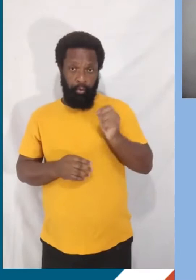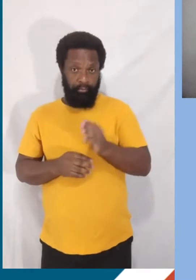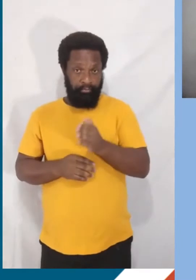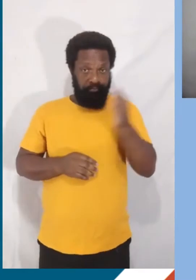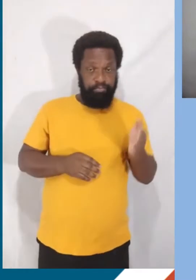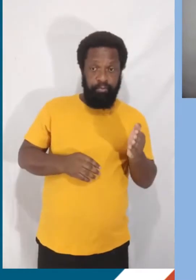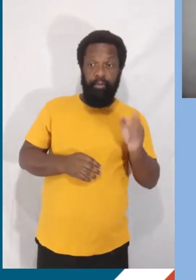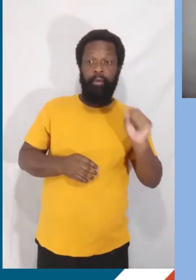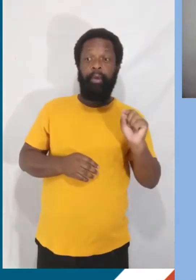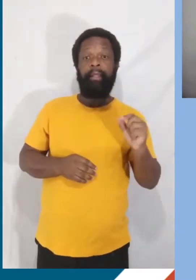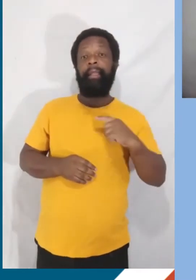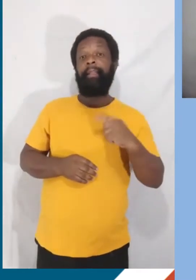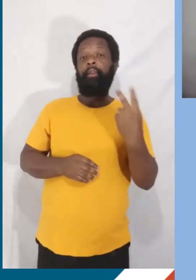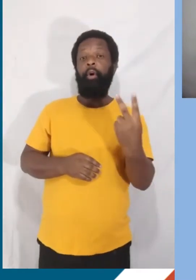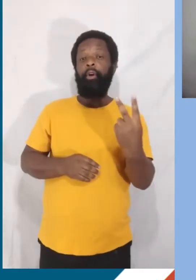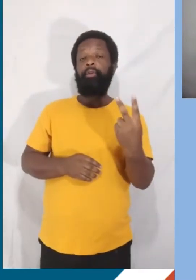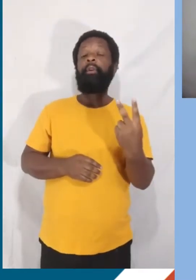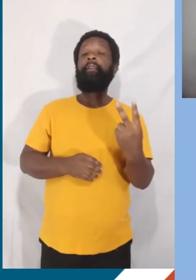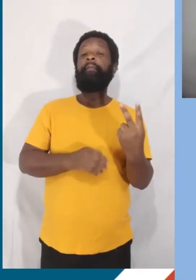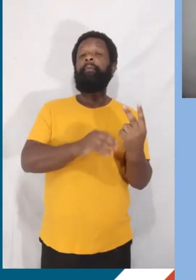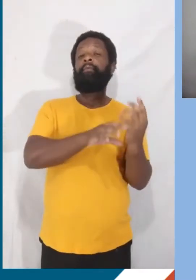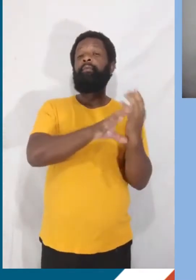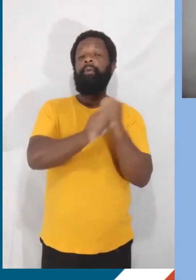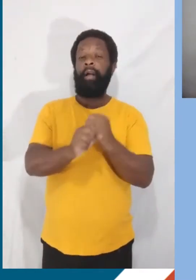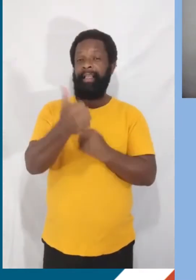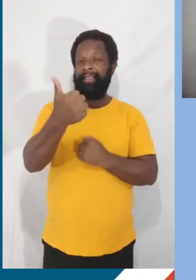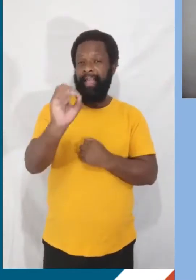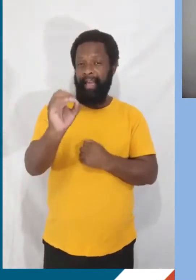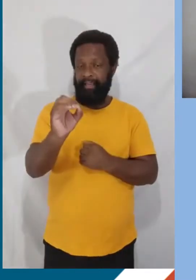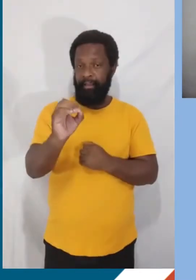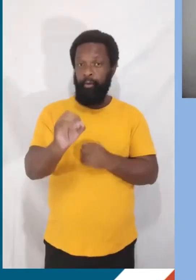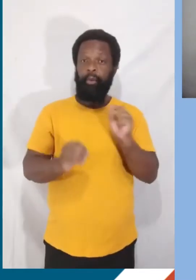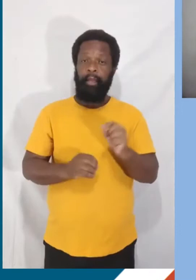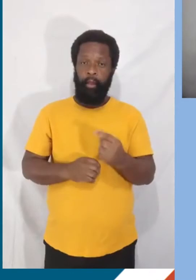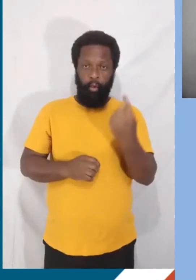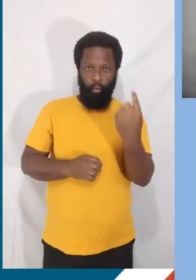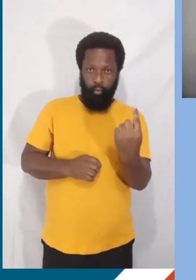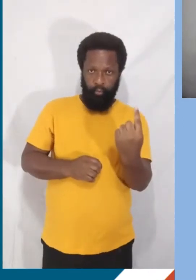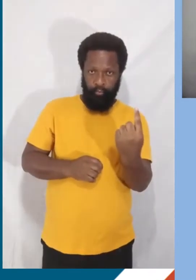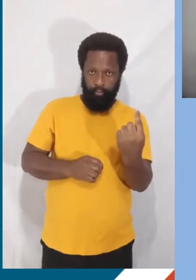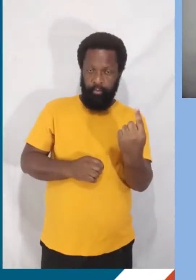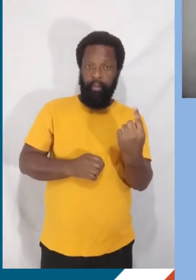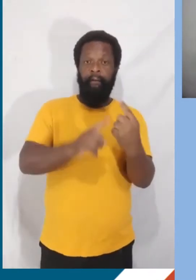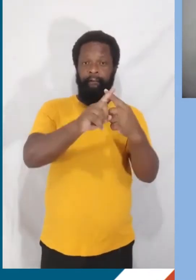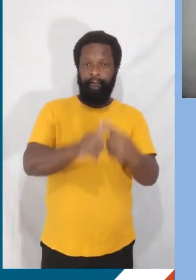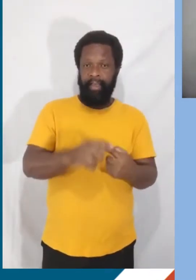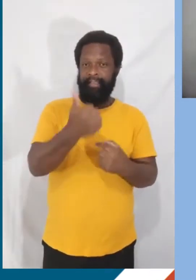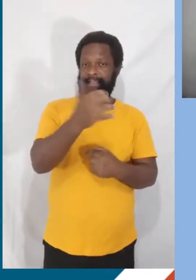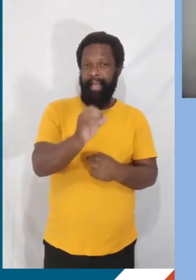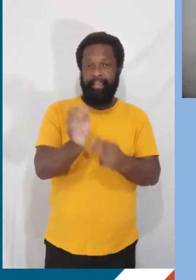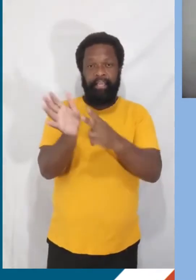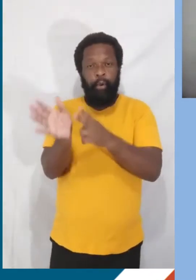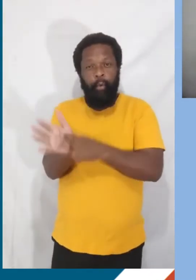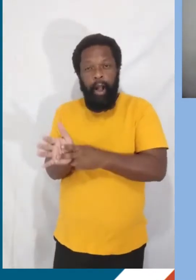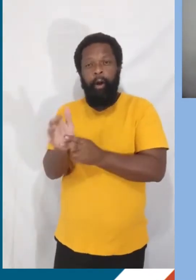frente multiplica pelo índice do hidrogênio, que são 2. Então vai ficar 10. Então você vai pegar a massa molar do hidrogênio